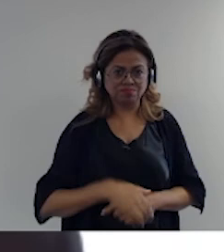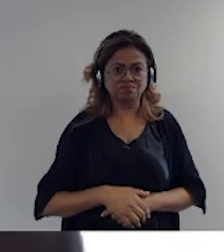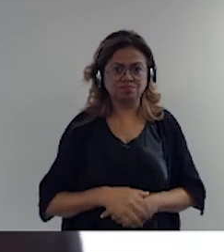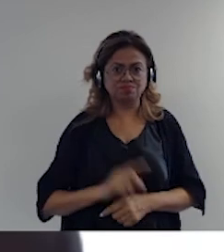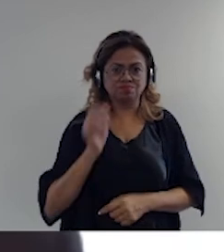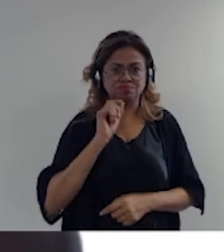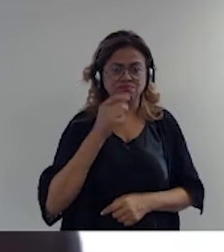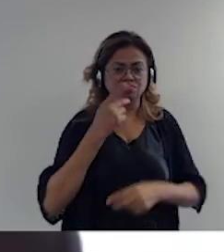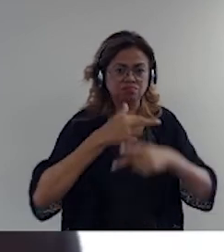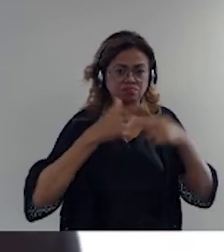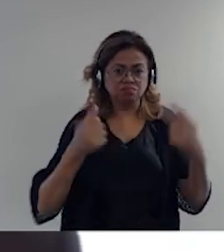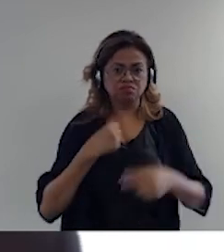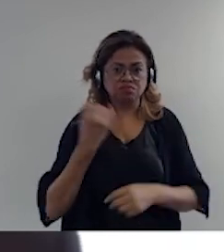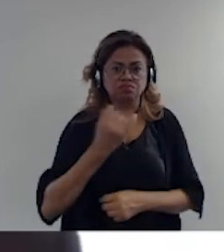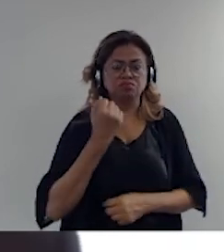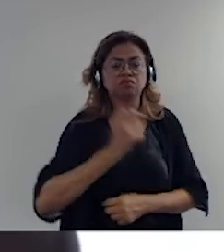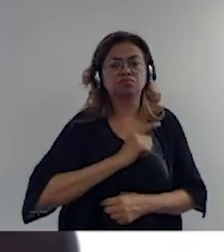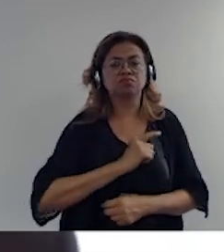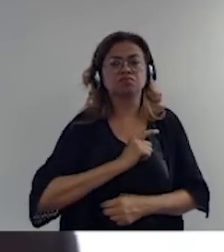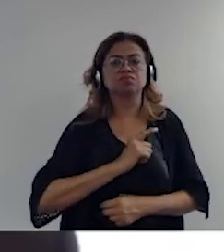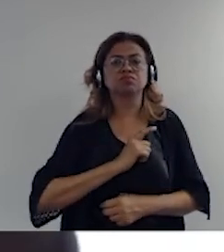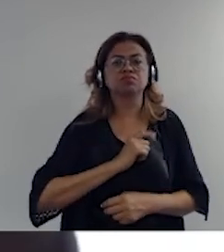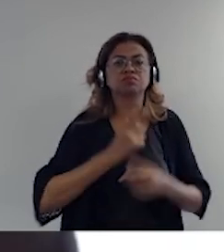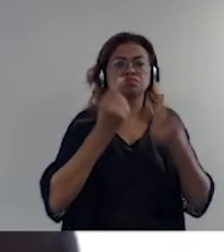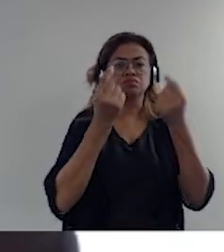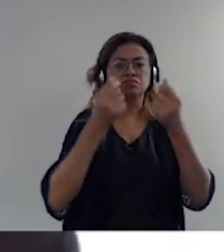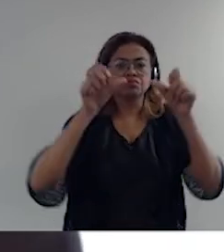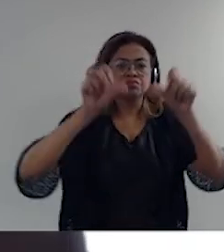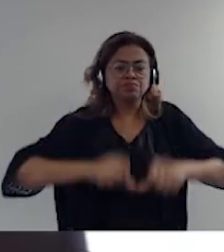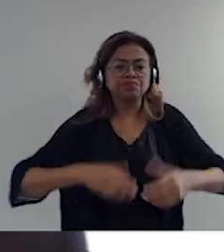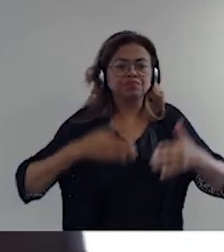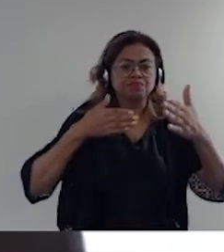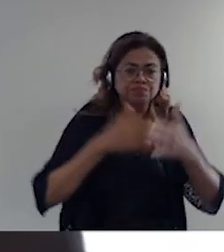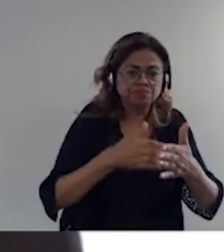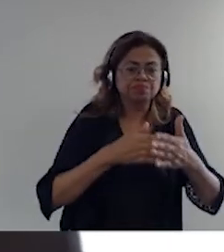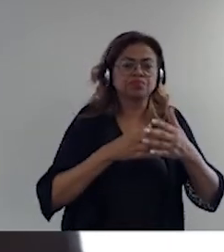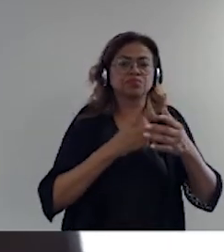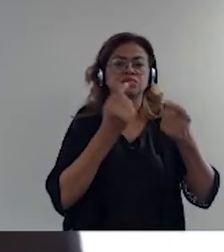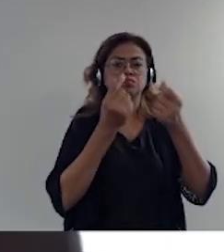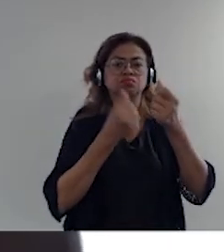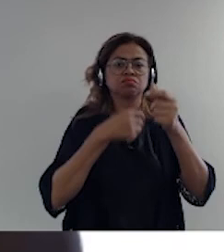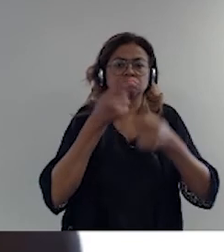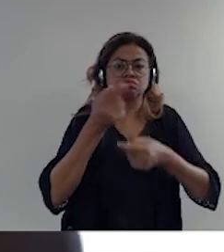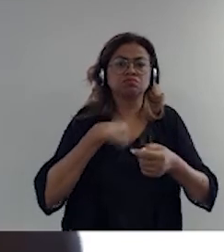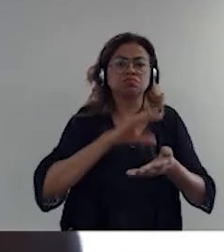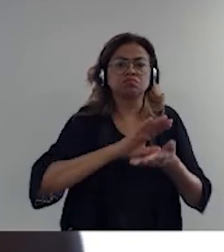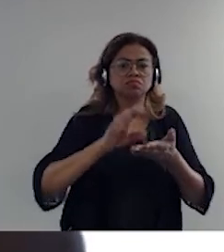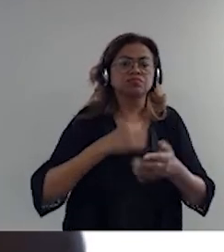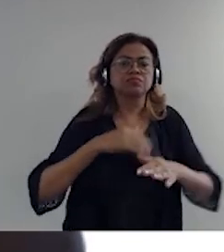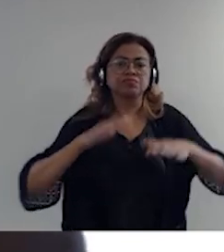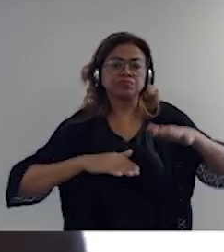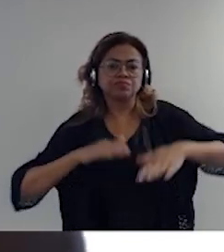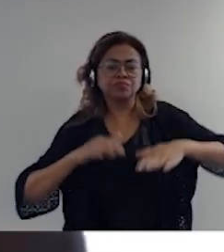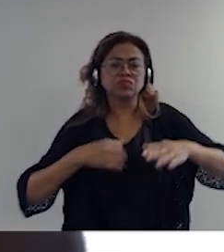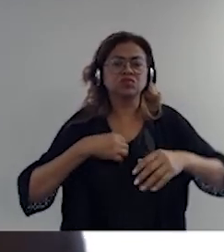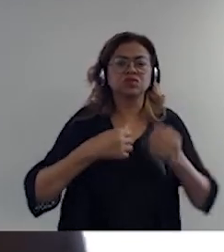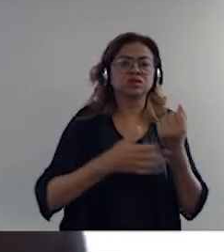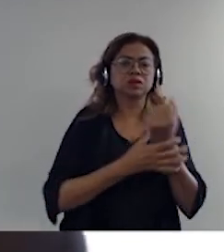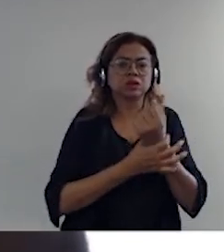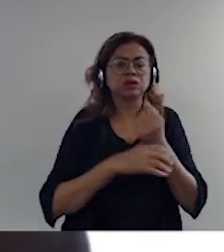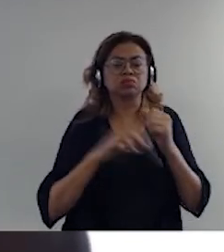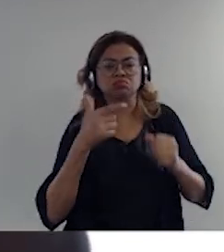um aspecto. Geralmente, quando existem crises que afetam muito o mercado, que trazem volatilidade,